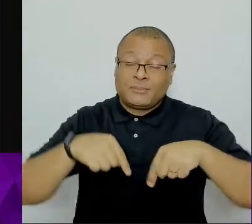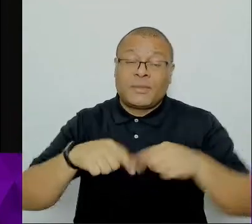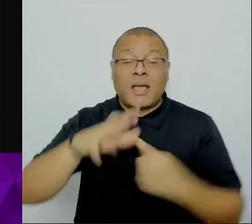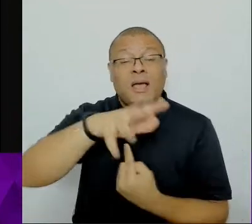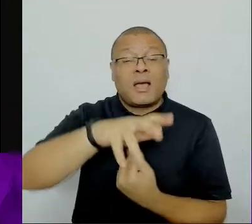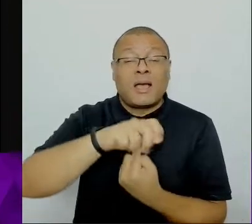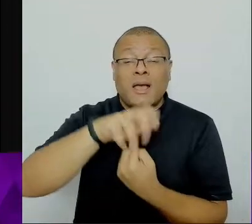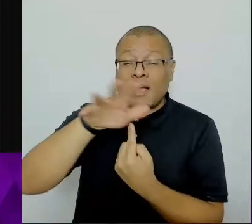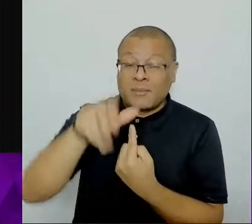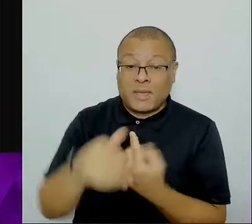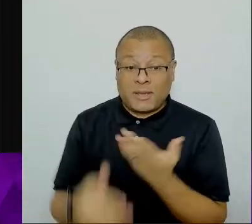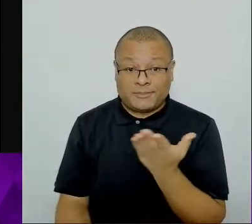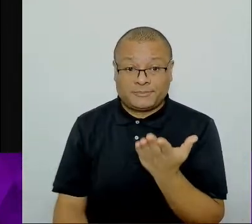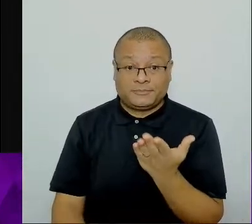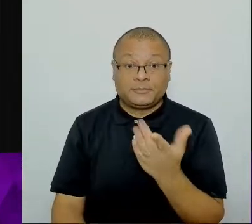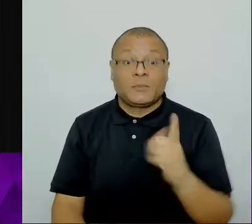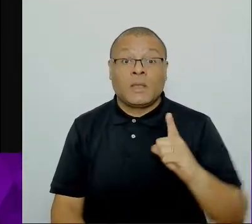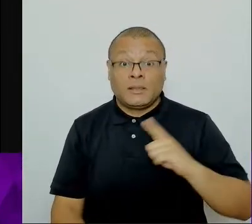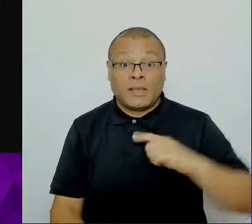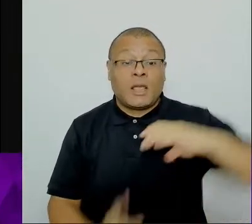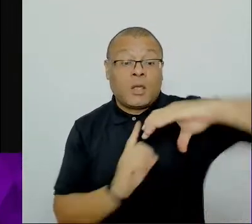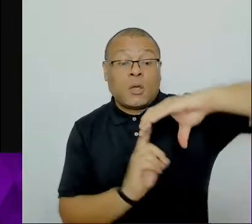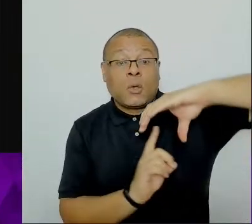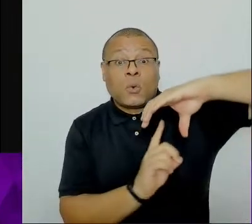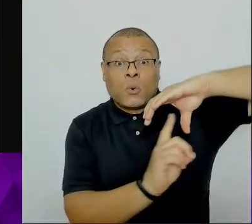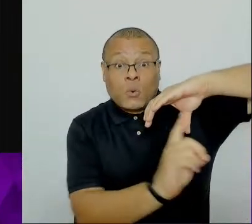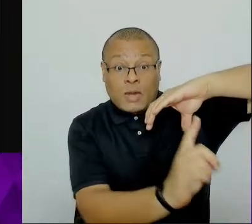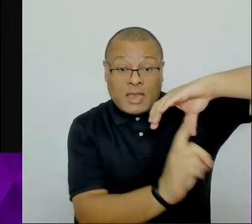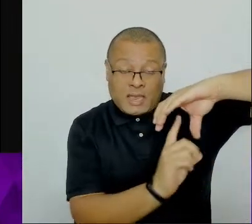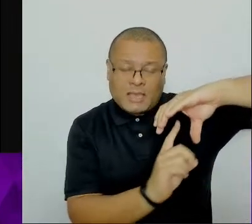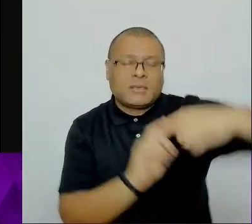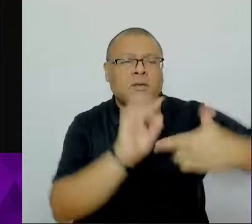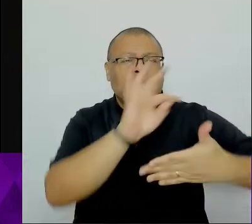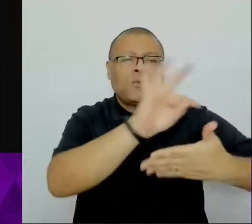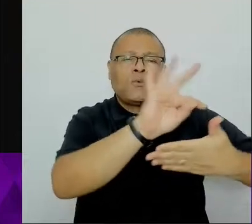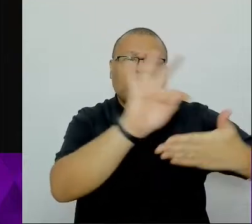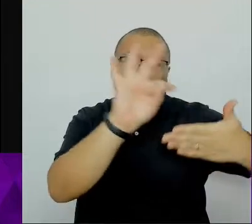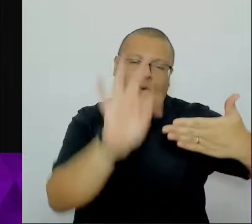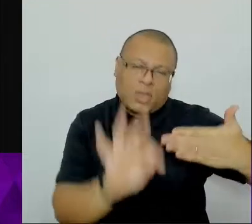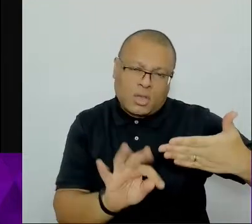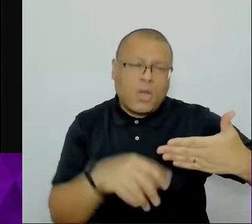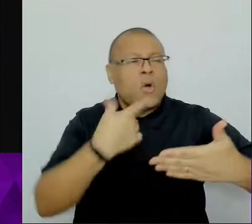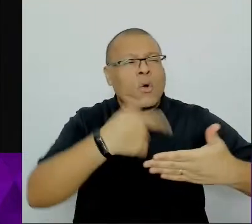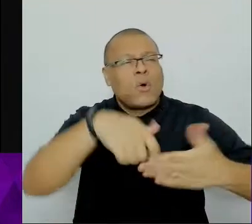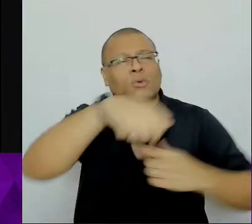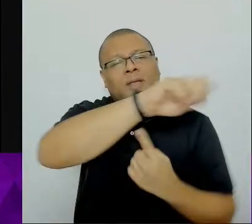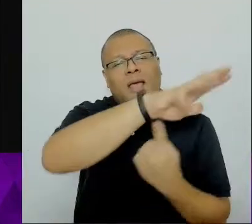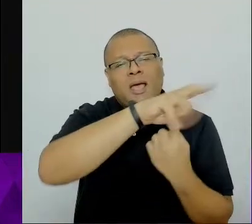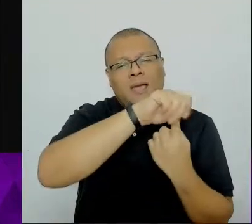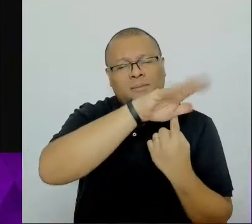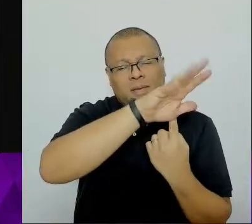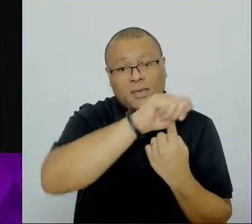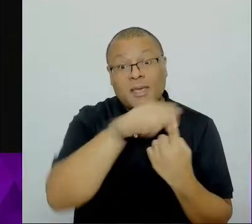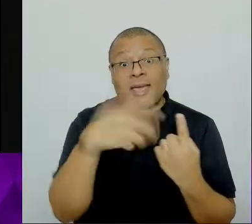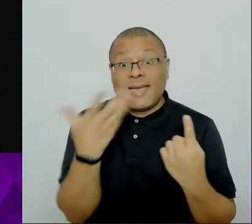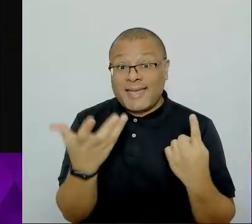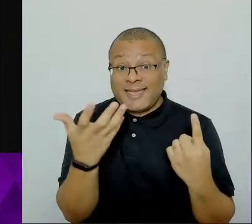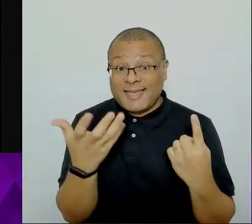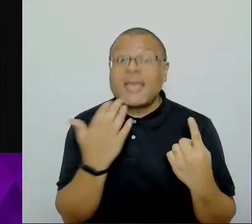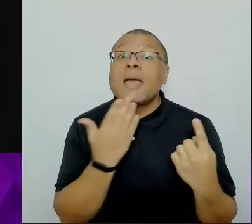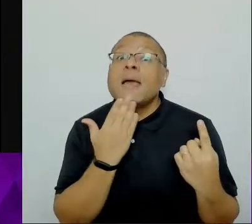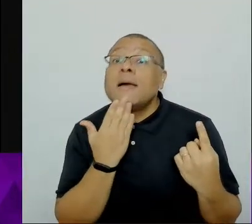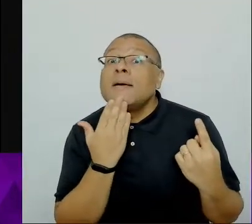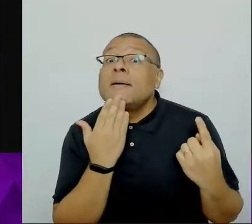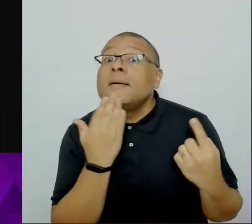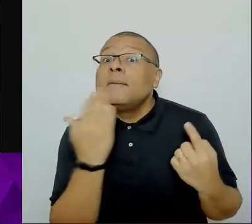esse ciclo aqui. A gente tem um cliente, que pode ser um front-end, pode ser uma outra API, que quer fazer uma comunicação, quer pedir algum